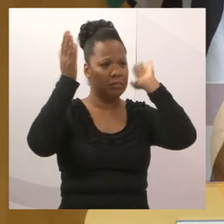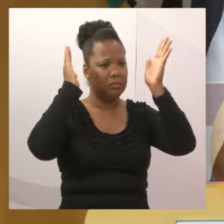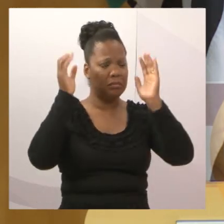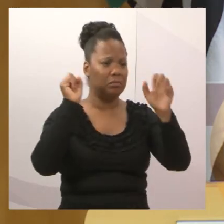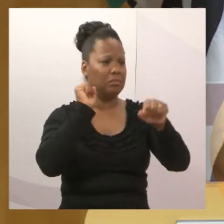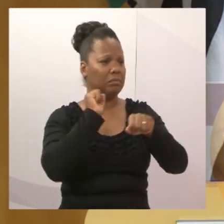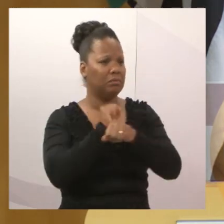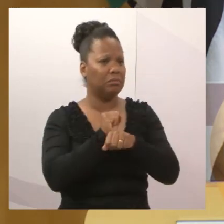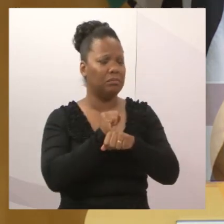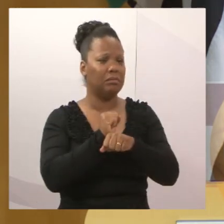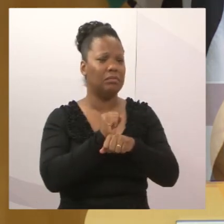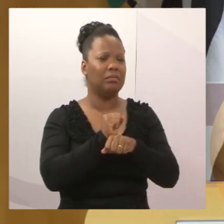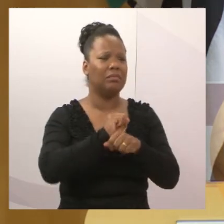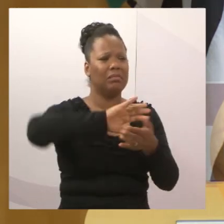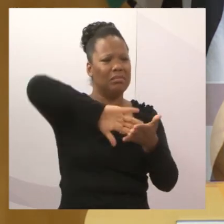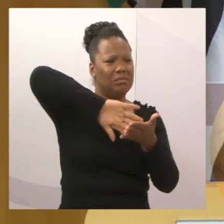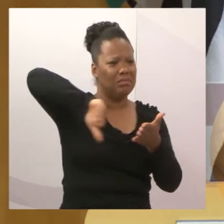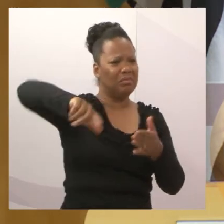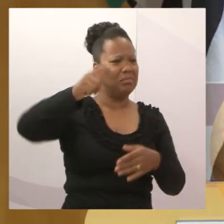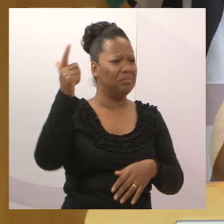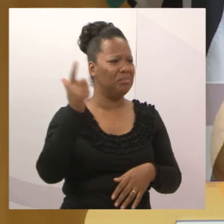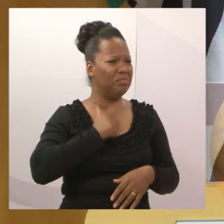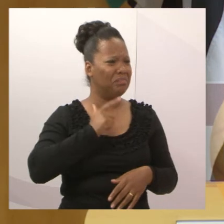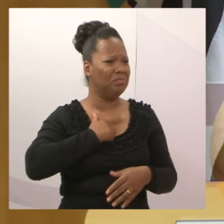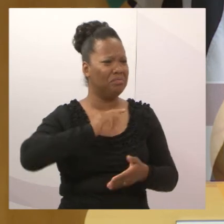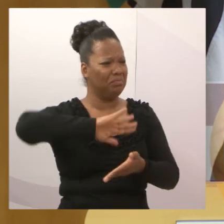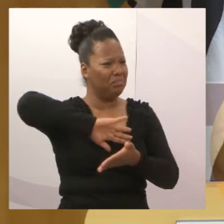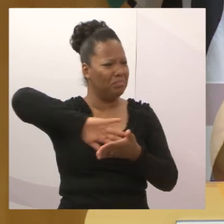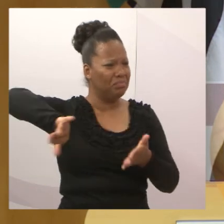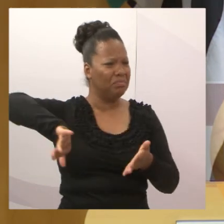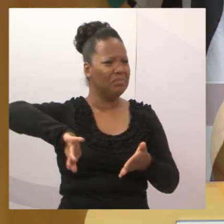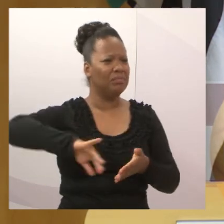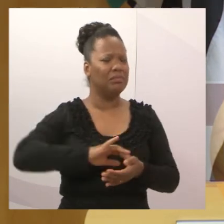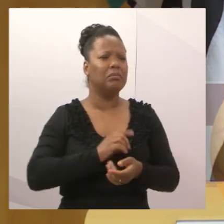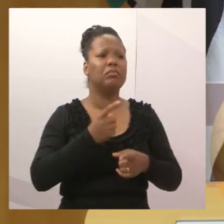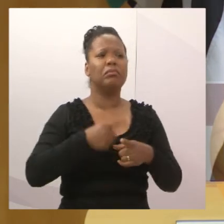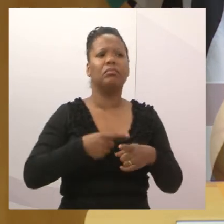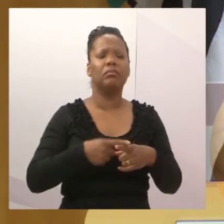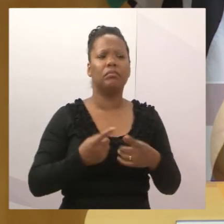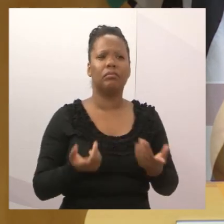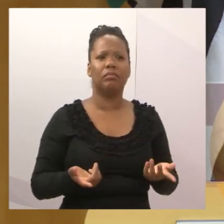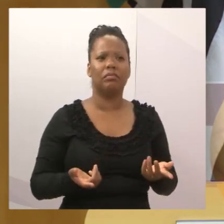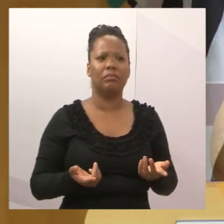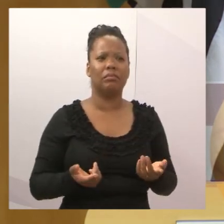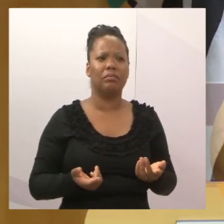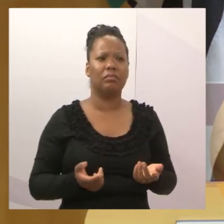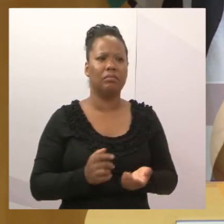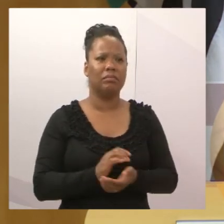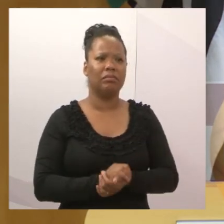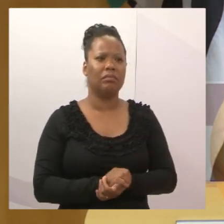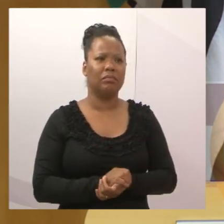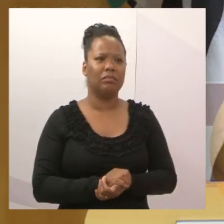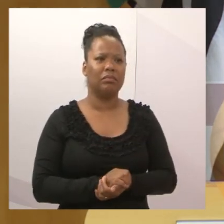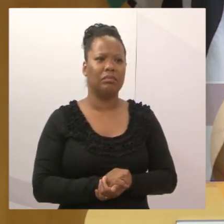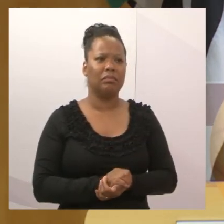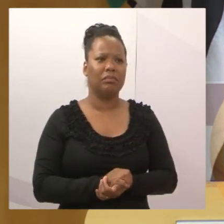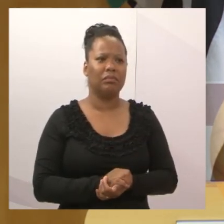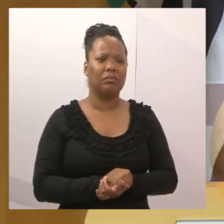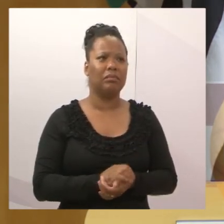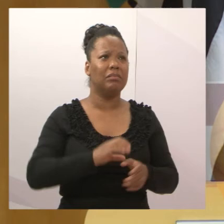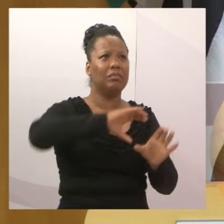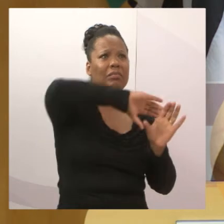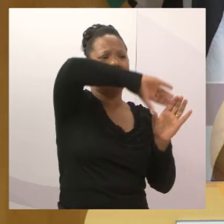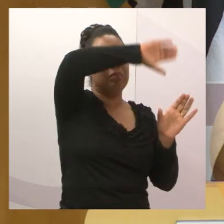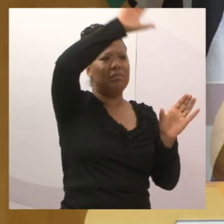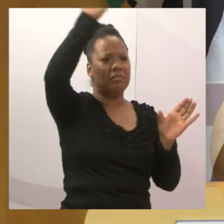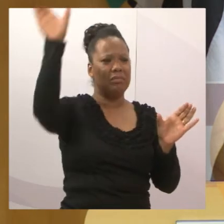lá, uma máquina, tira aquela coisa feia dali. Por quê? O que é isso? Aquilo ali é um portal de